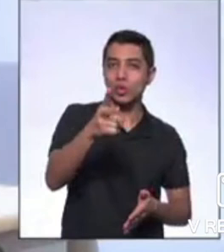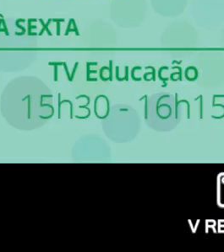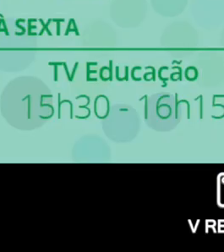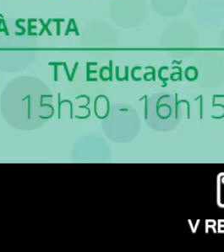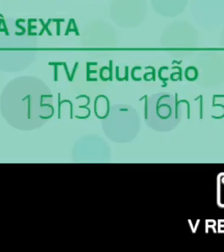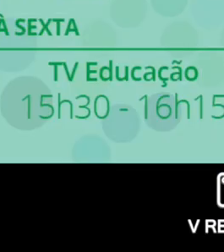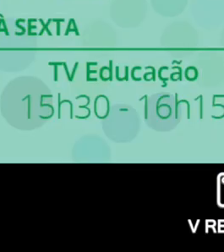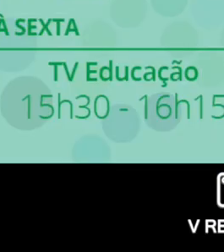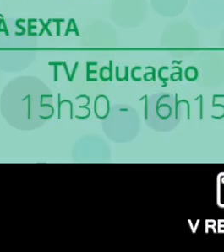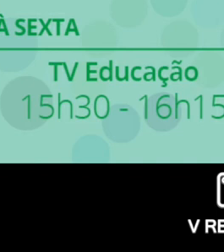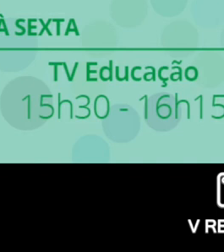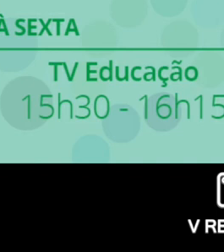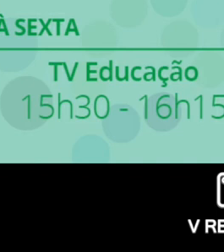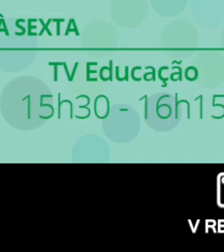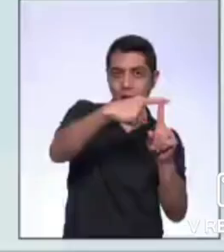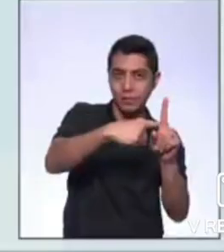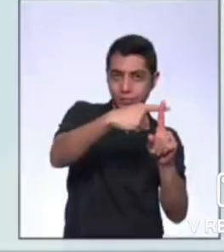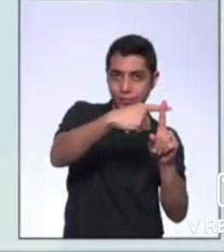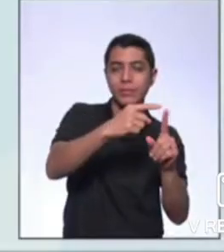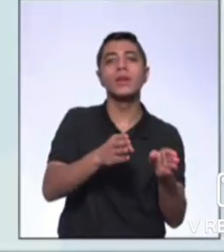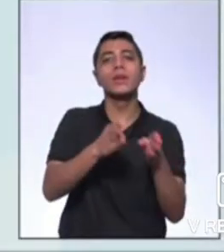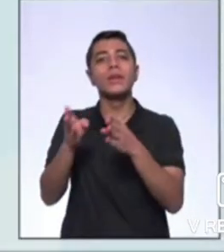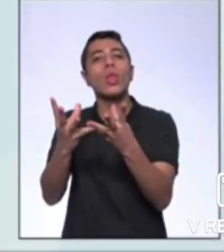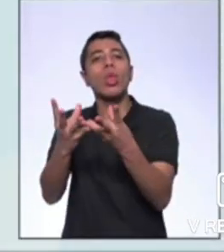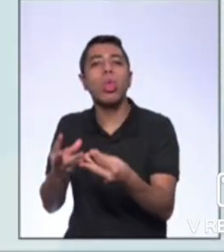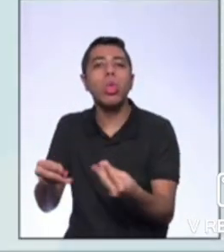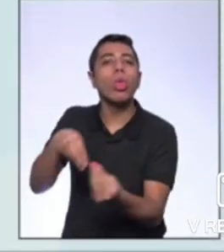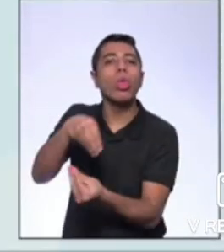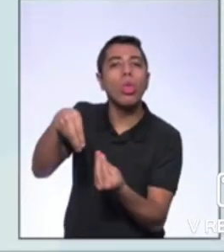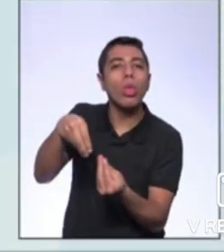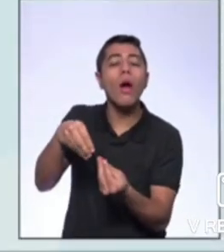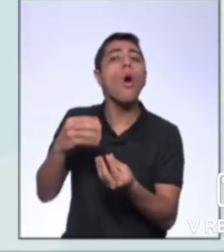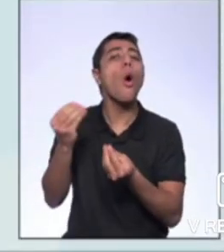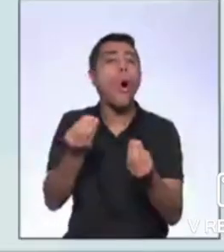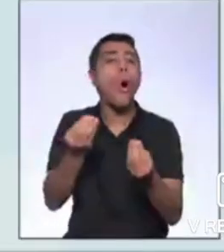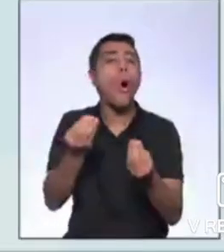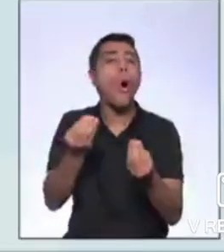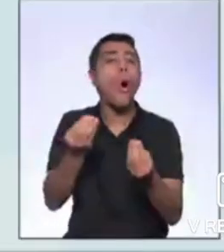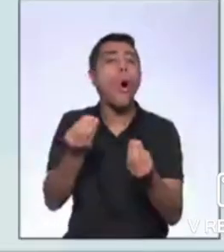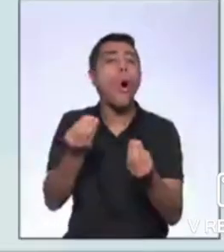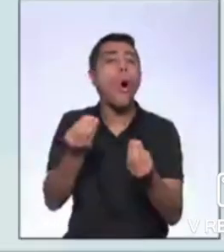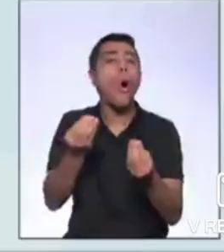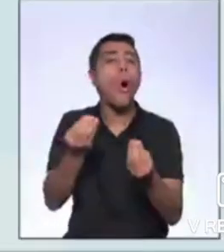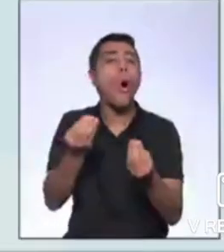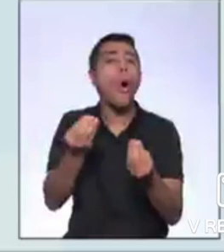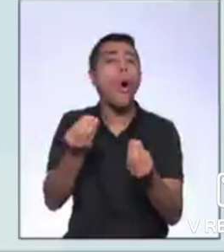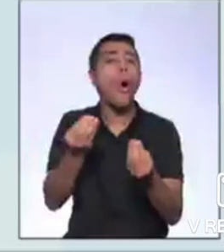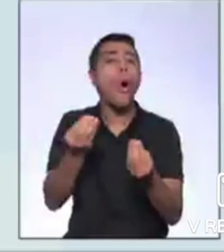a atividade que pode ser observada nessa tabela? Um minutinho para vocês responderem.